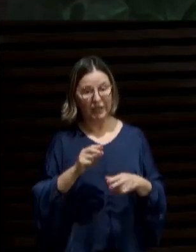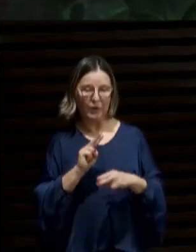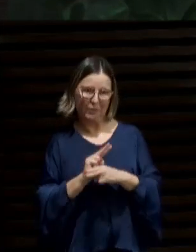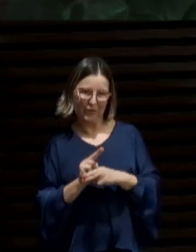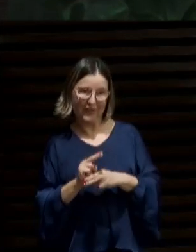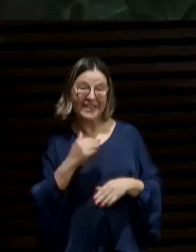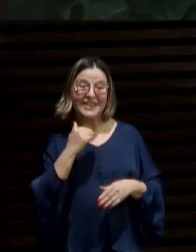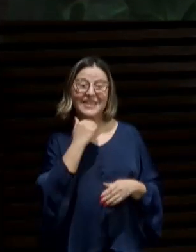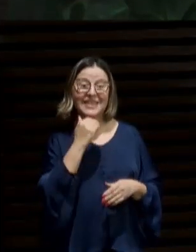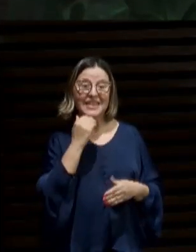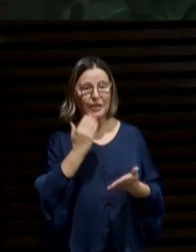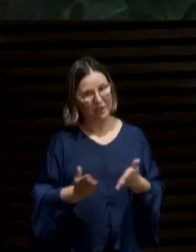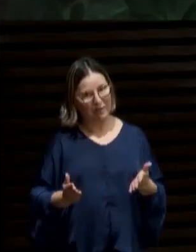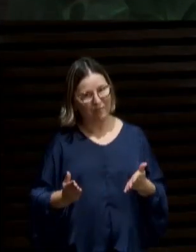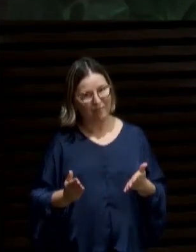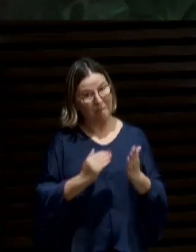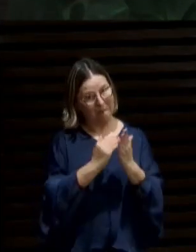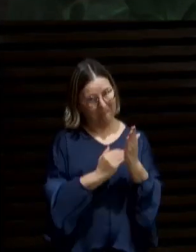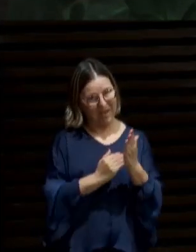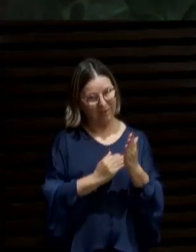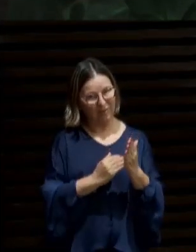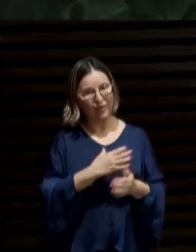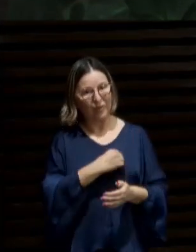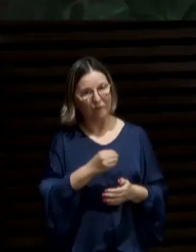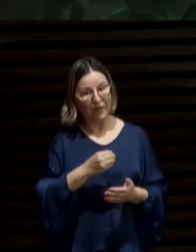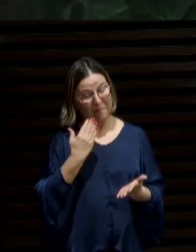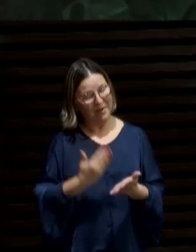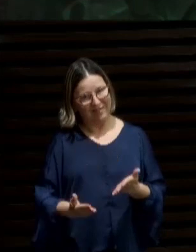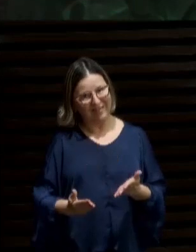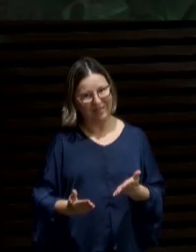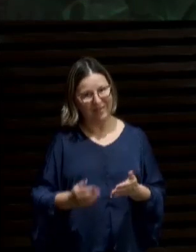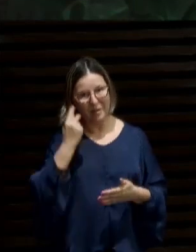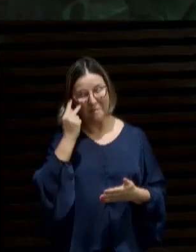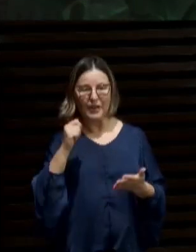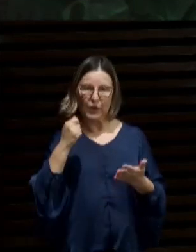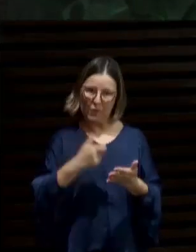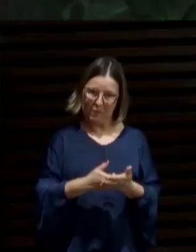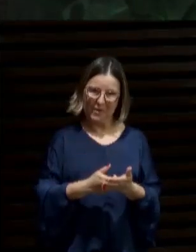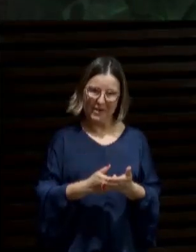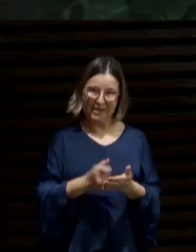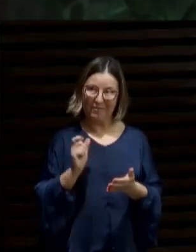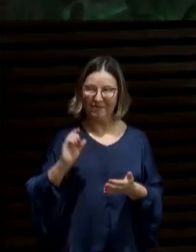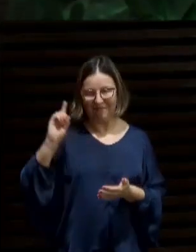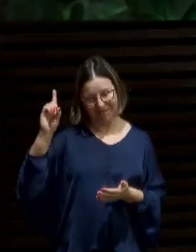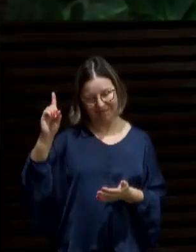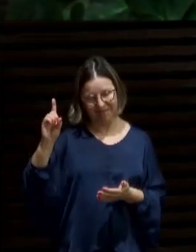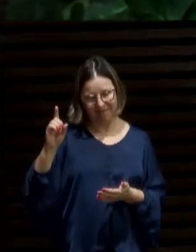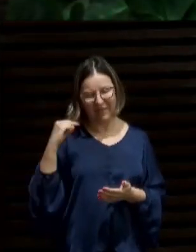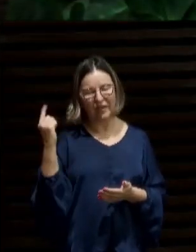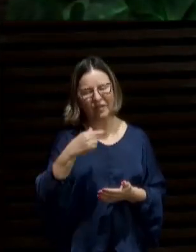se perdeu, exceto o filho da perdição, para que se cumprisse a Escritura. Nosso